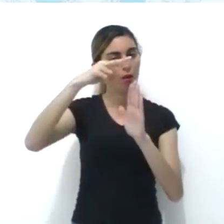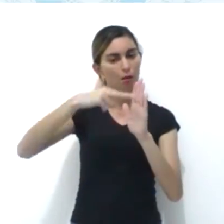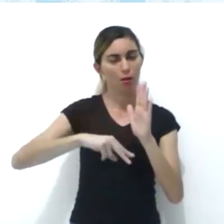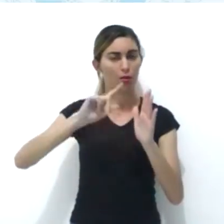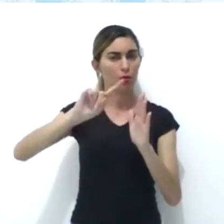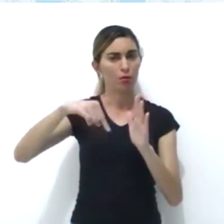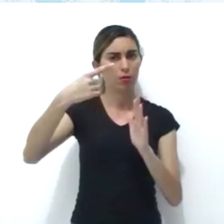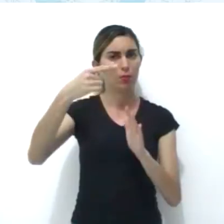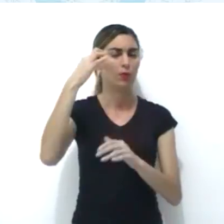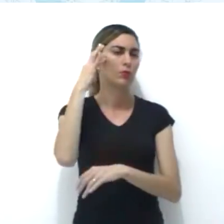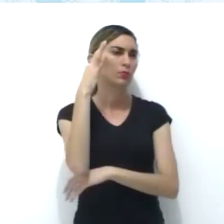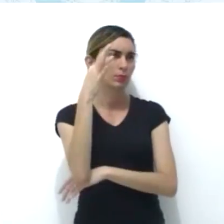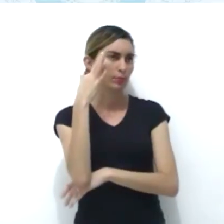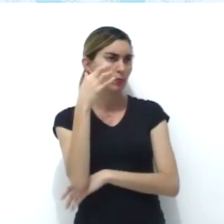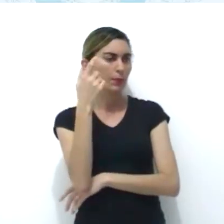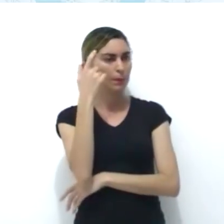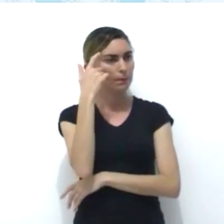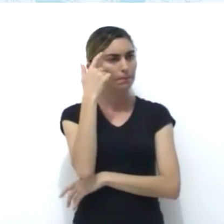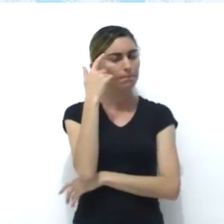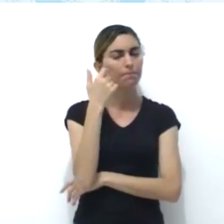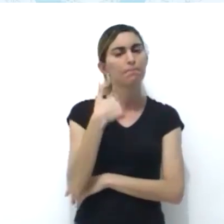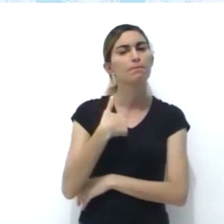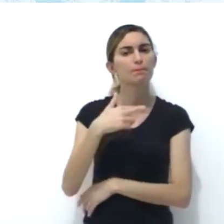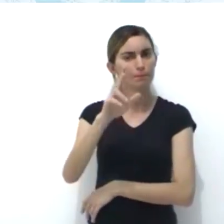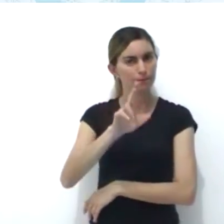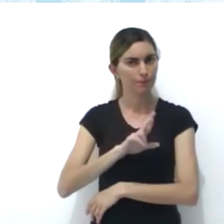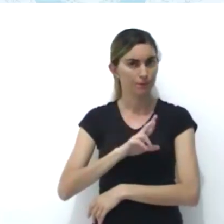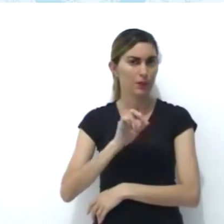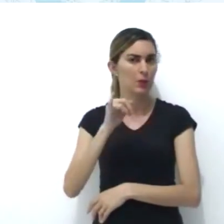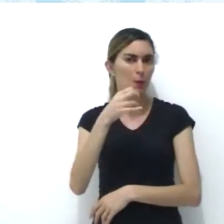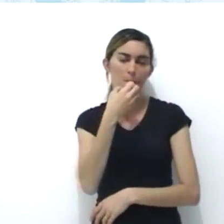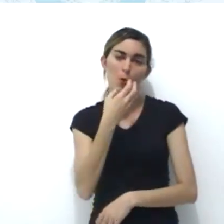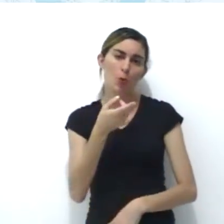comigo a leitura e depois vocês vão ir pensar e vão me dizer se